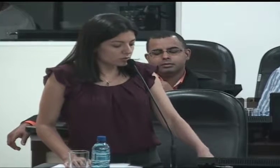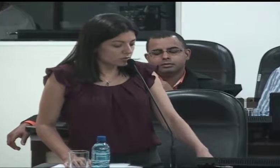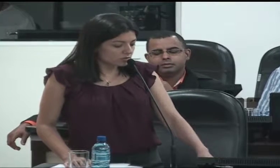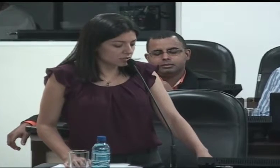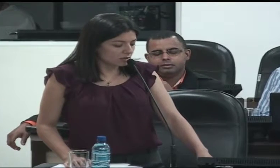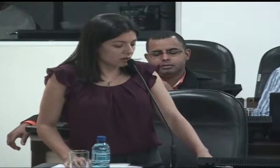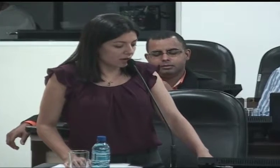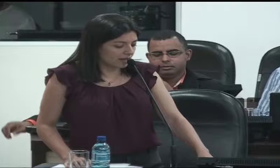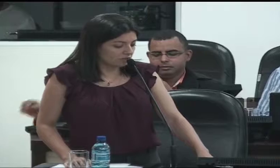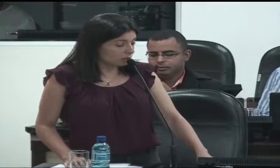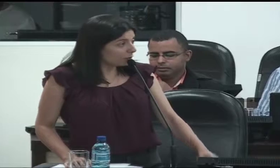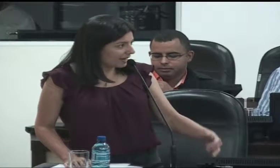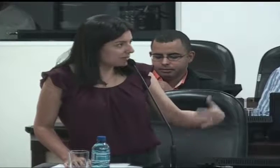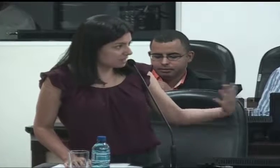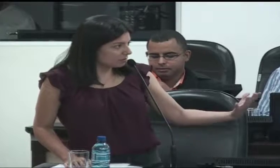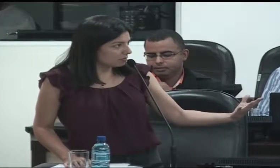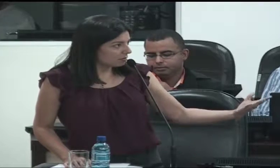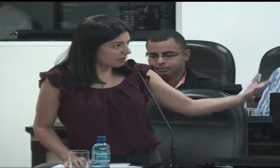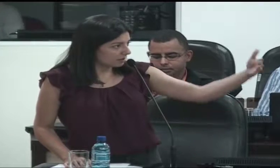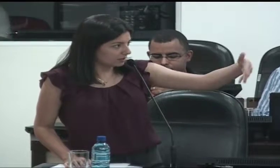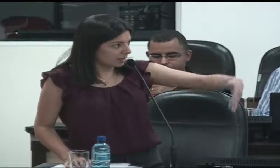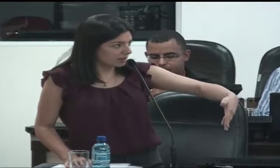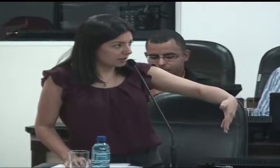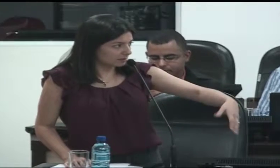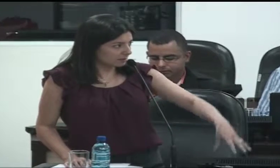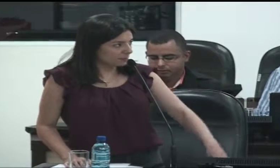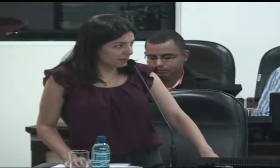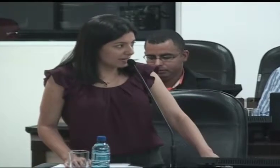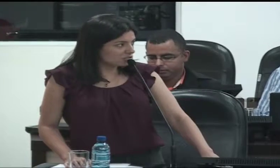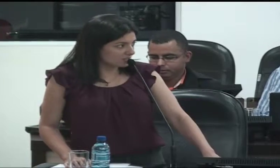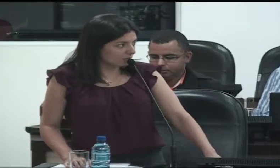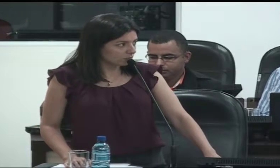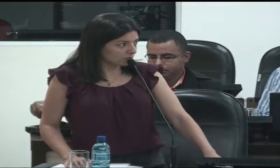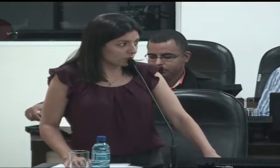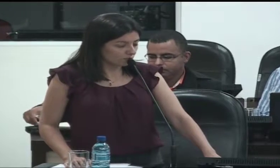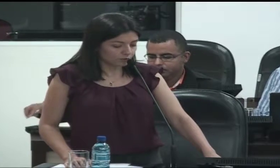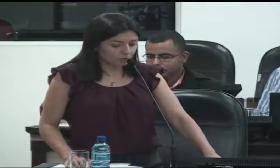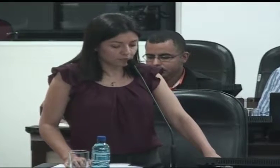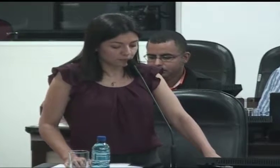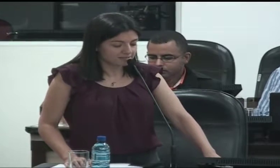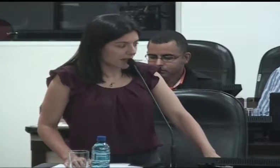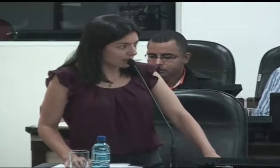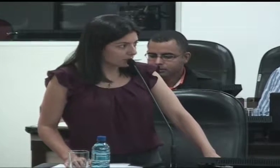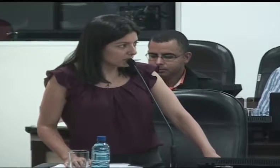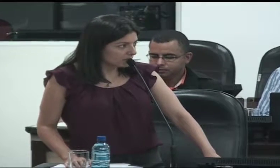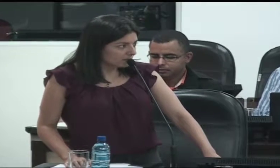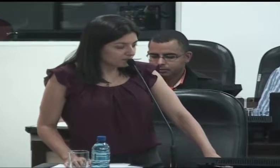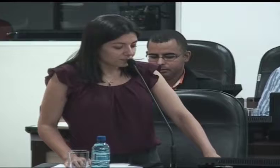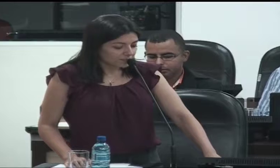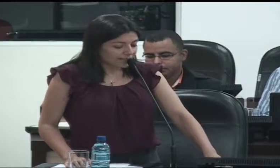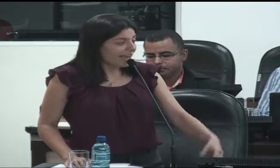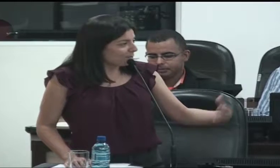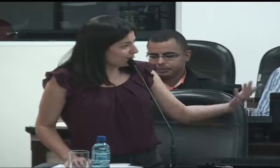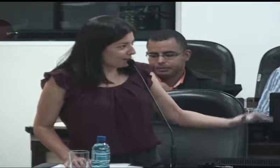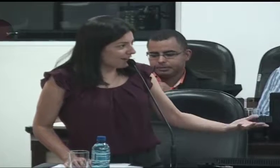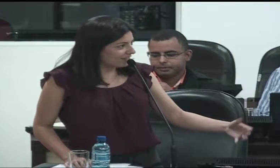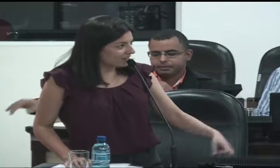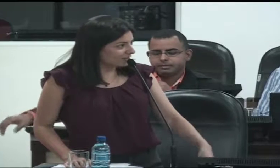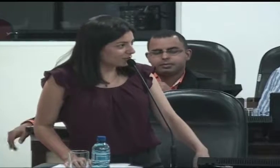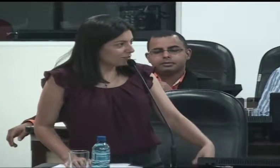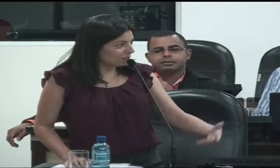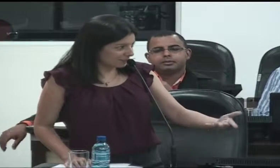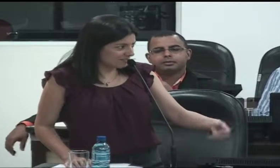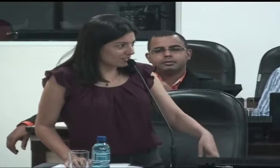todo o Brasil na primeira edição, que houve o ano passado. Na época eu não